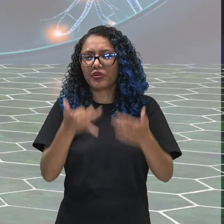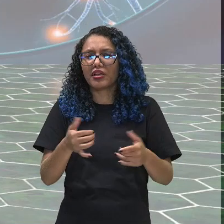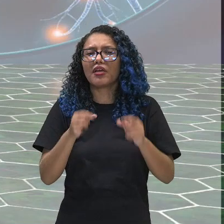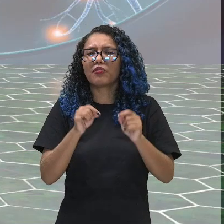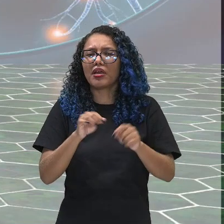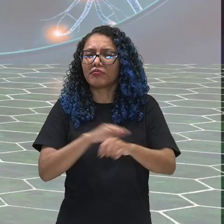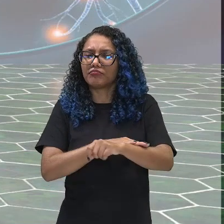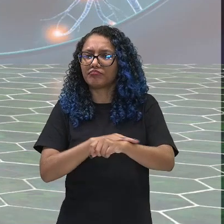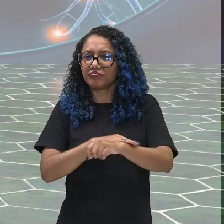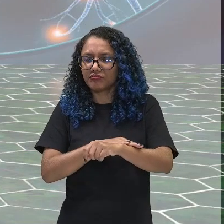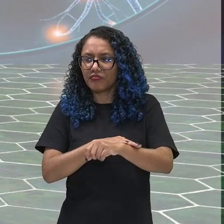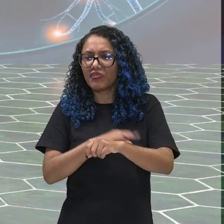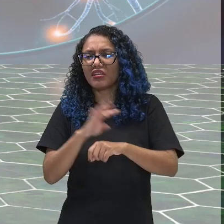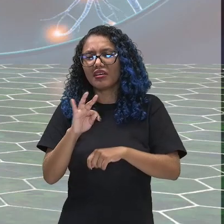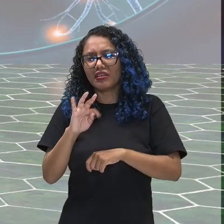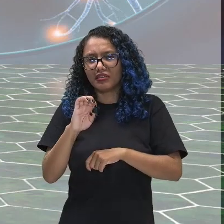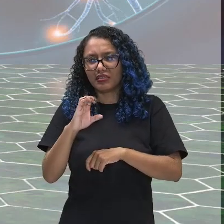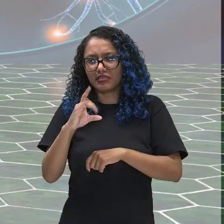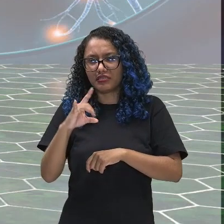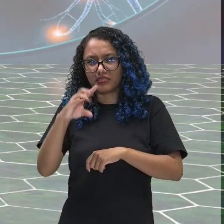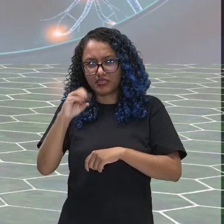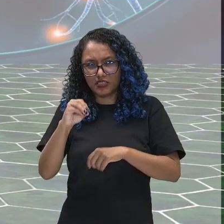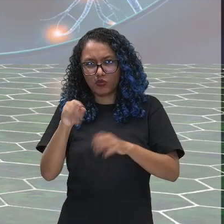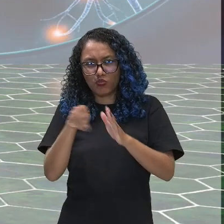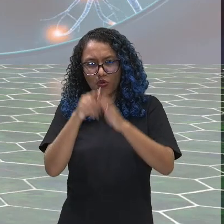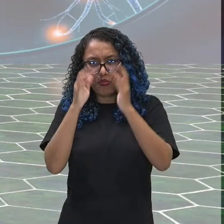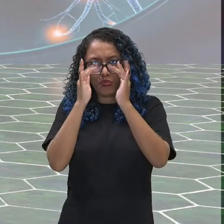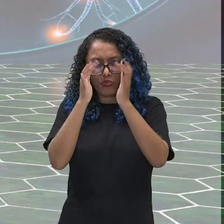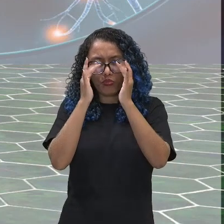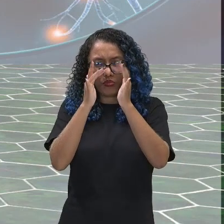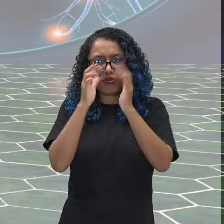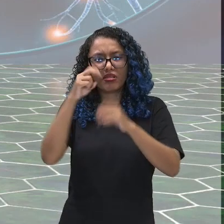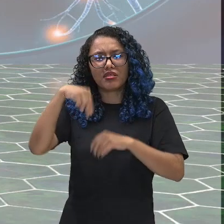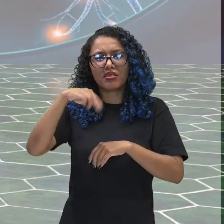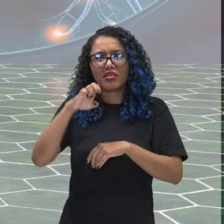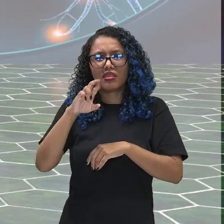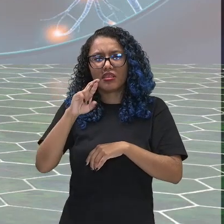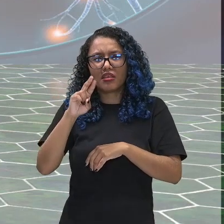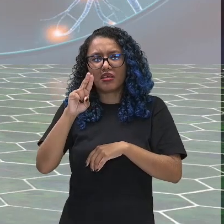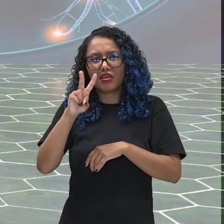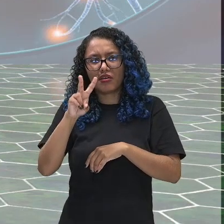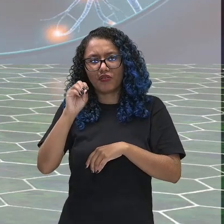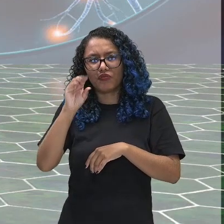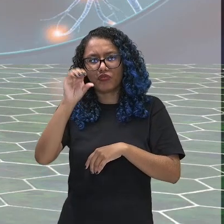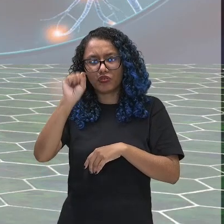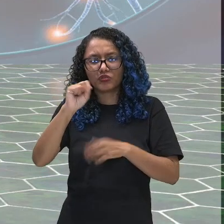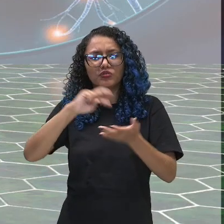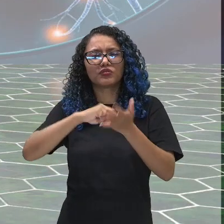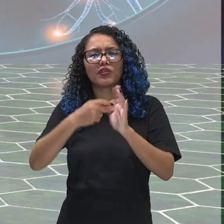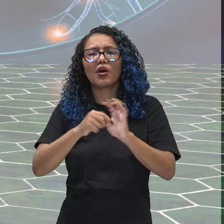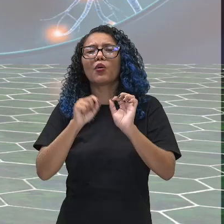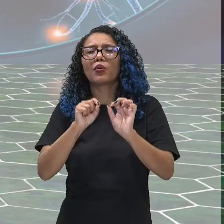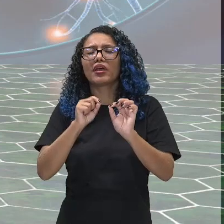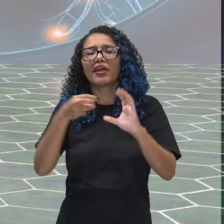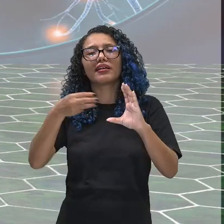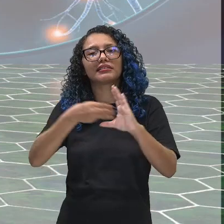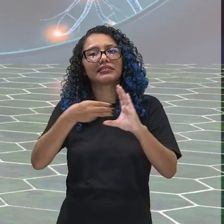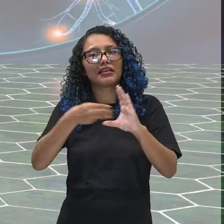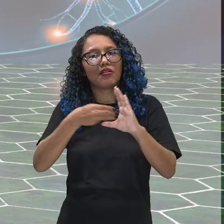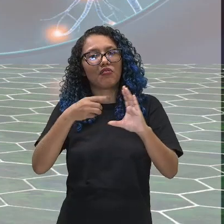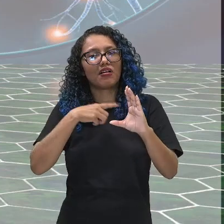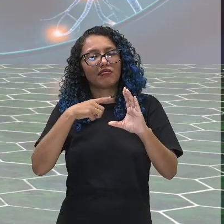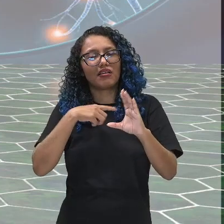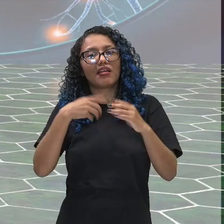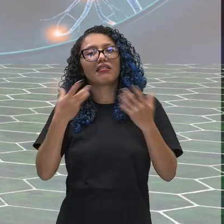nervoso. Se ele é um tecido nervoso, então os tecidos são formados por células, Então, o conjunto